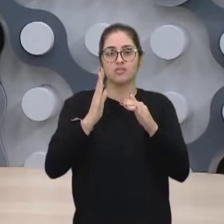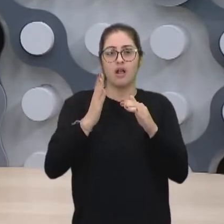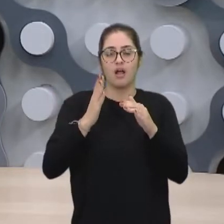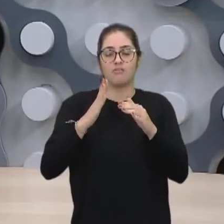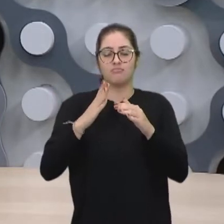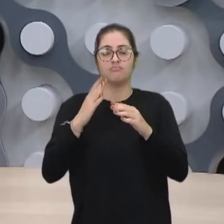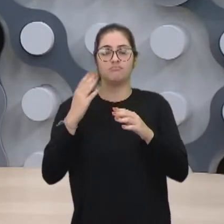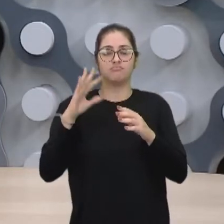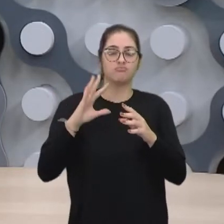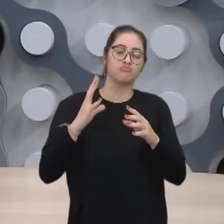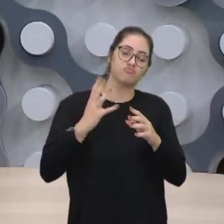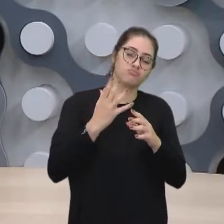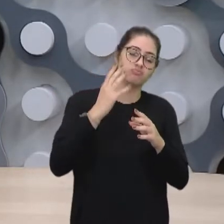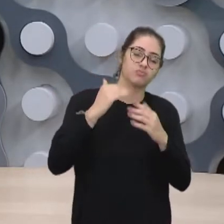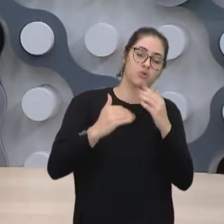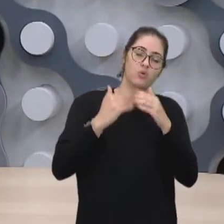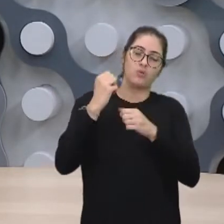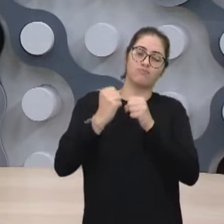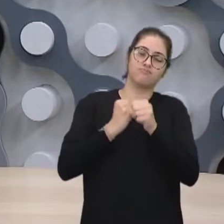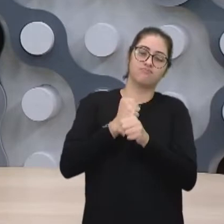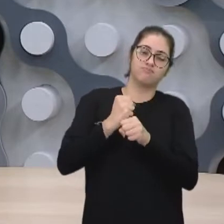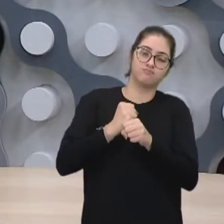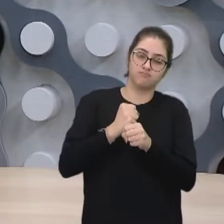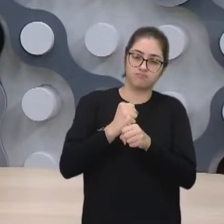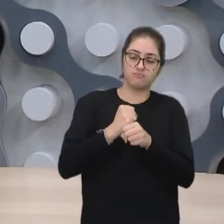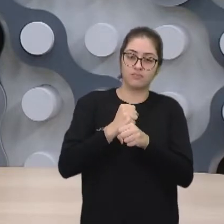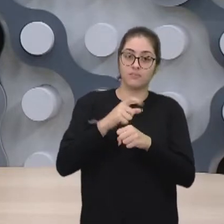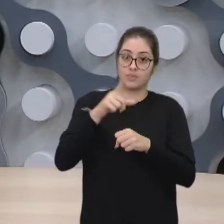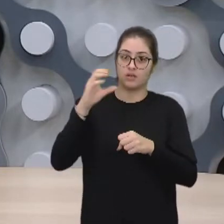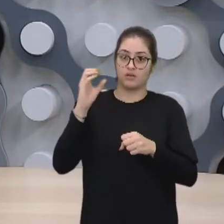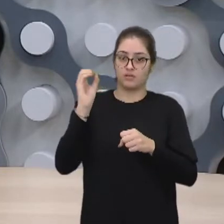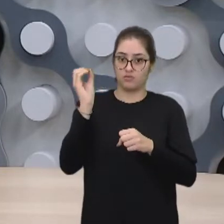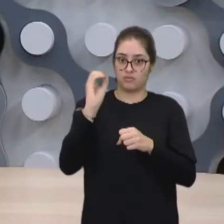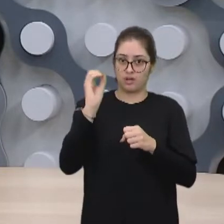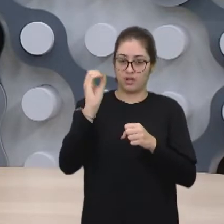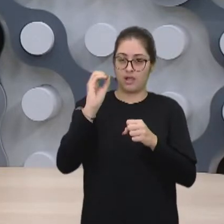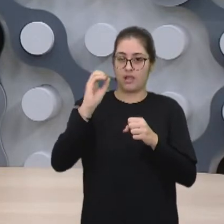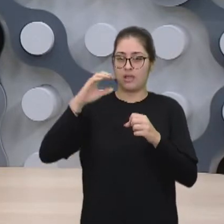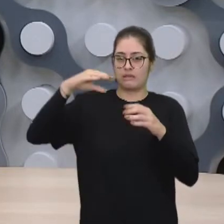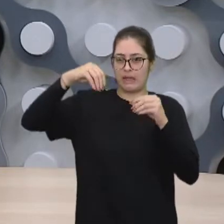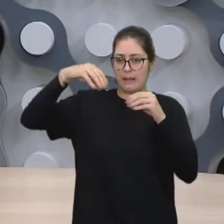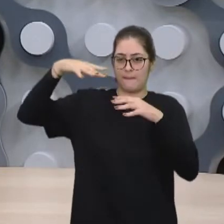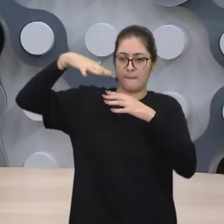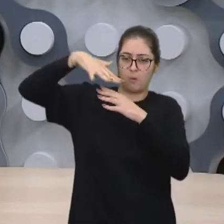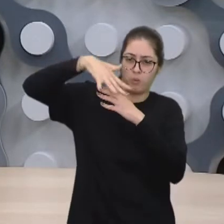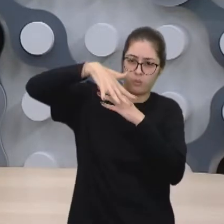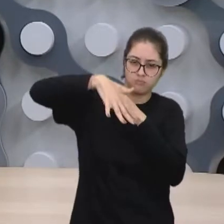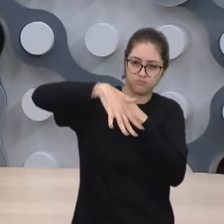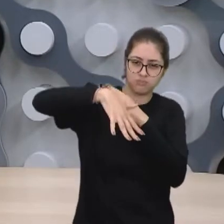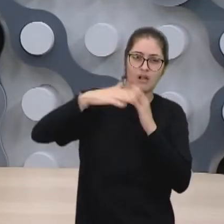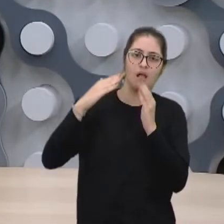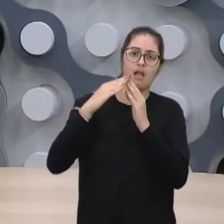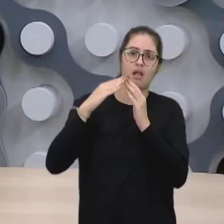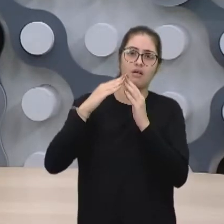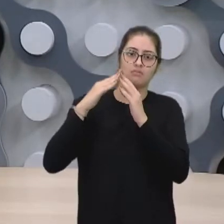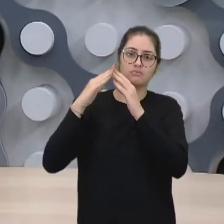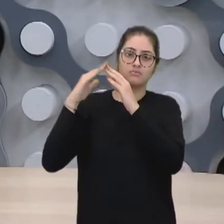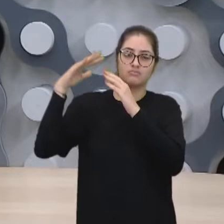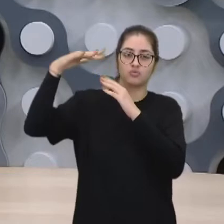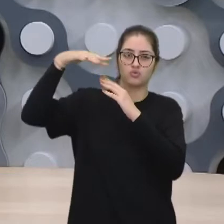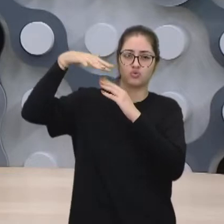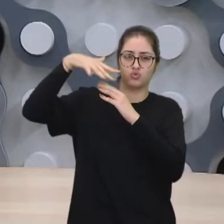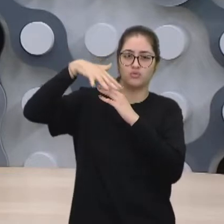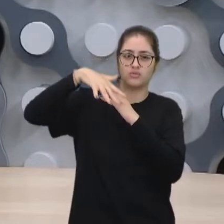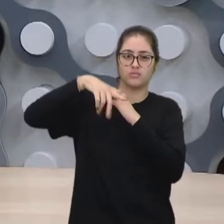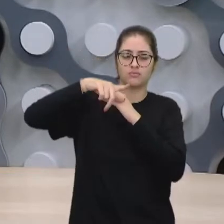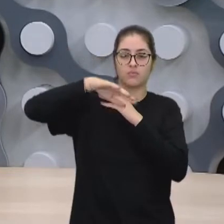processo há vários e vários anos. Mas quando a gente vê, por exemplo, em Osasco um escorregamento de terra, a gente vê casas construídas lá, nessa